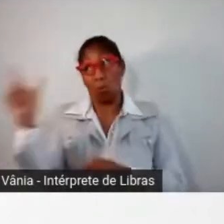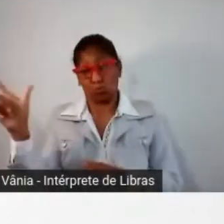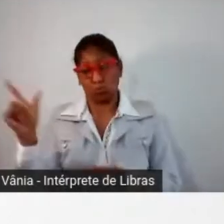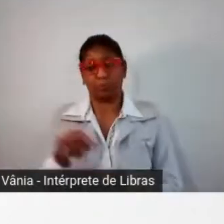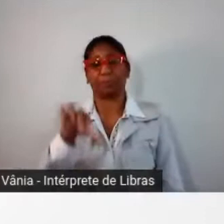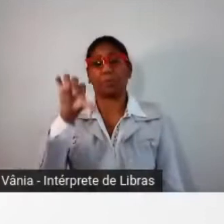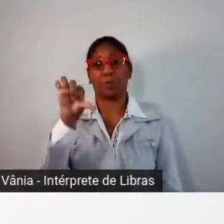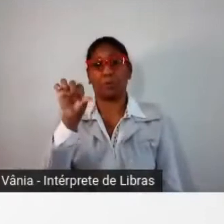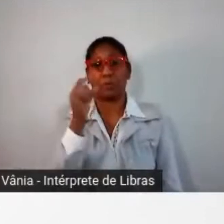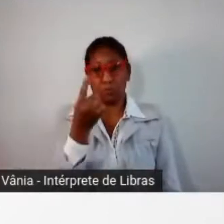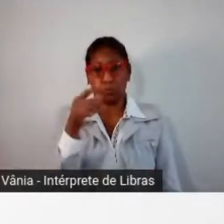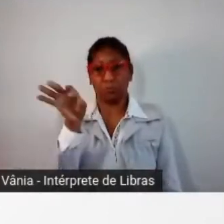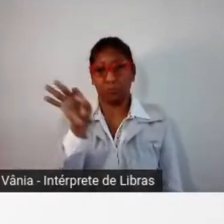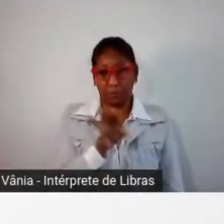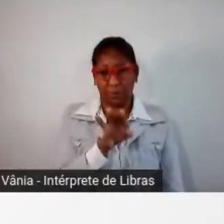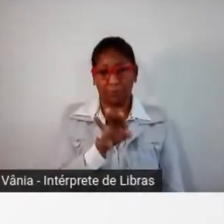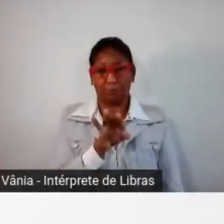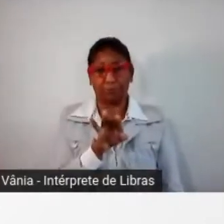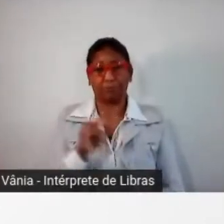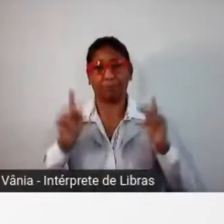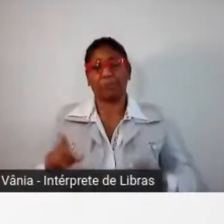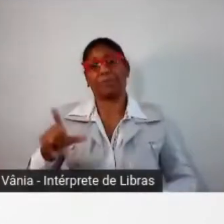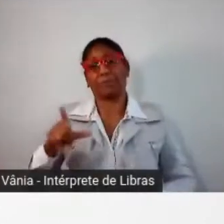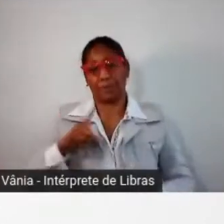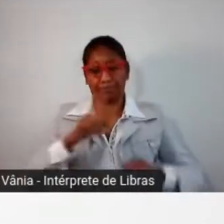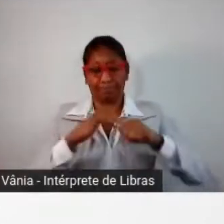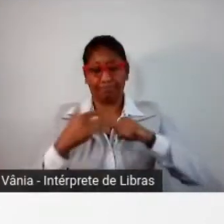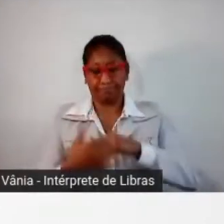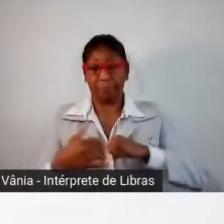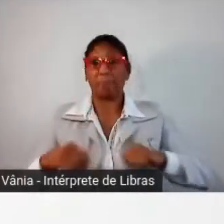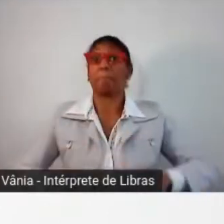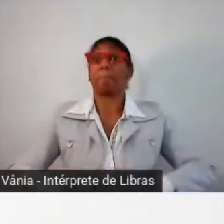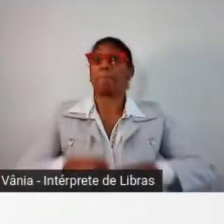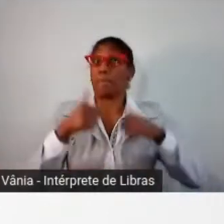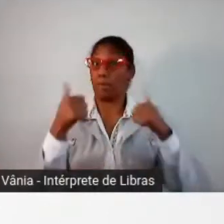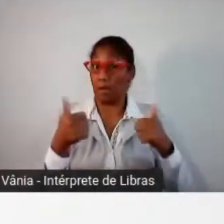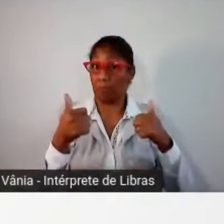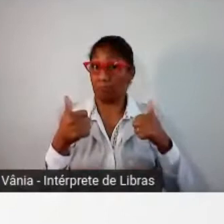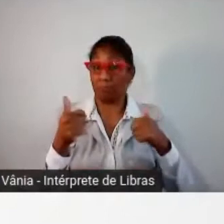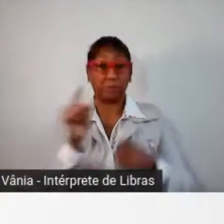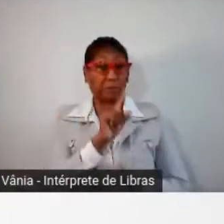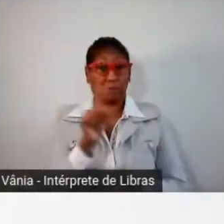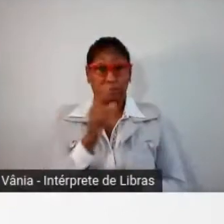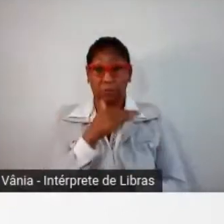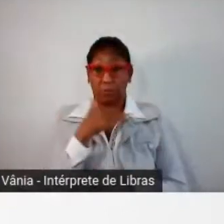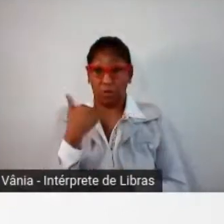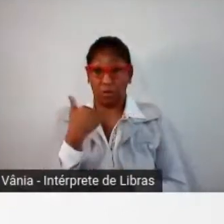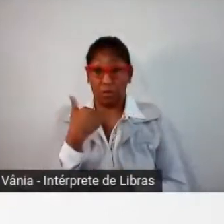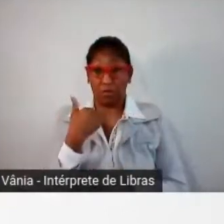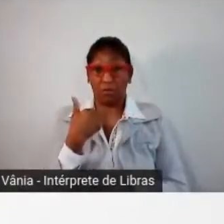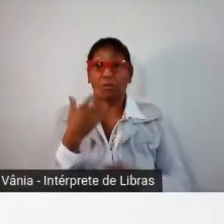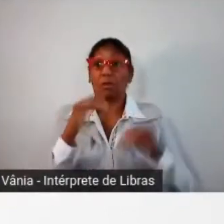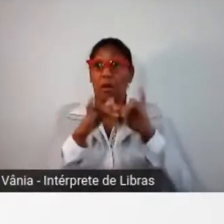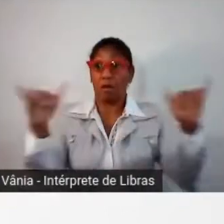91% dos casos confirmados já são de pessoas que se recuperaram, que é uma boa notícia, um